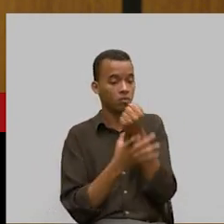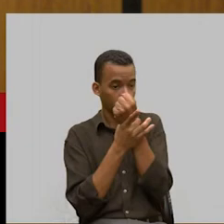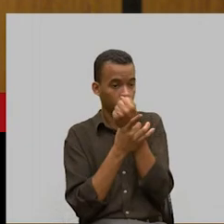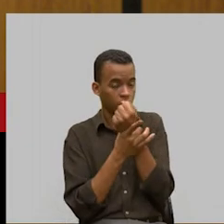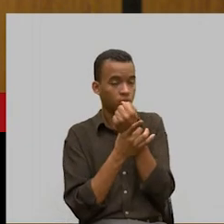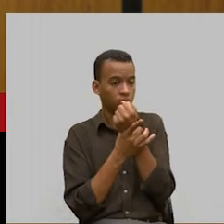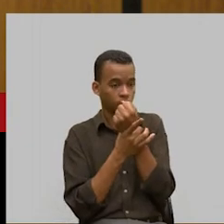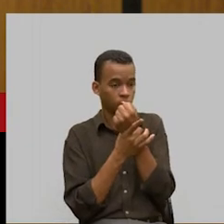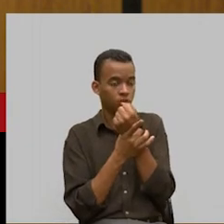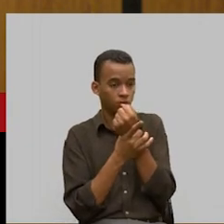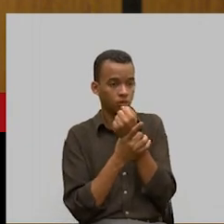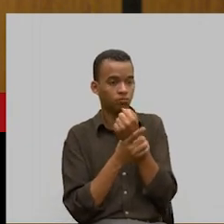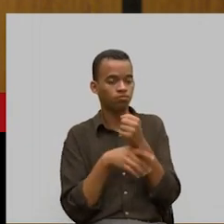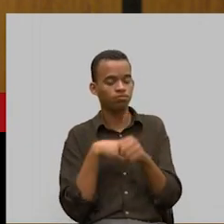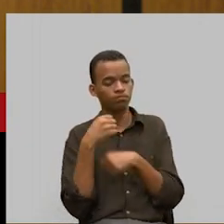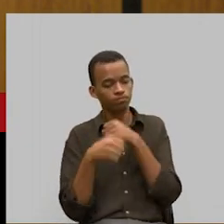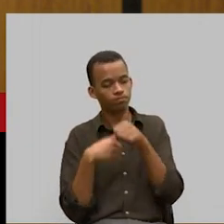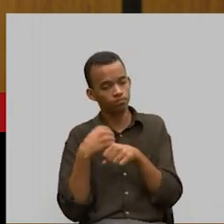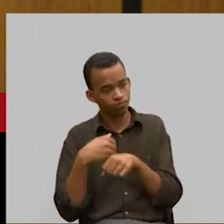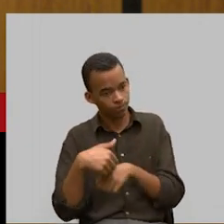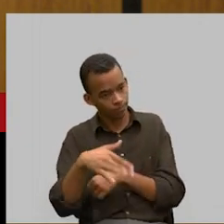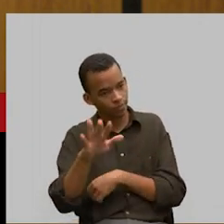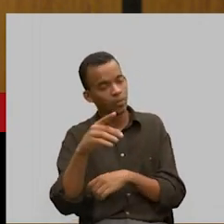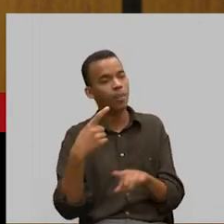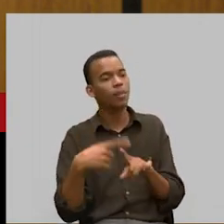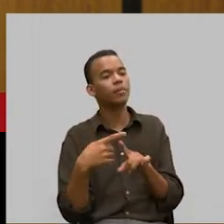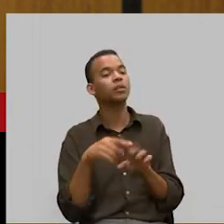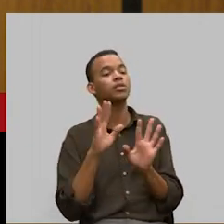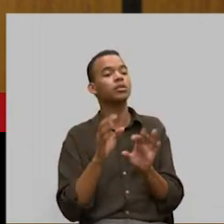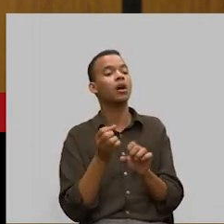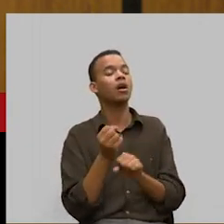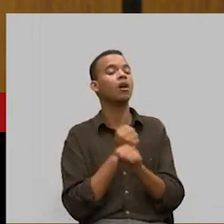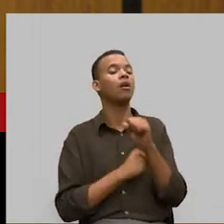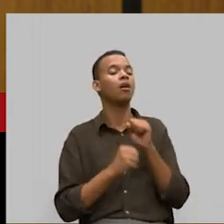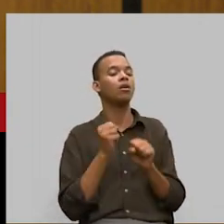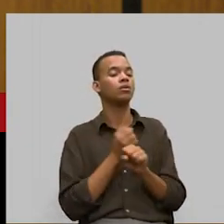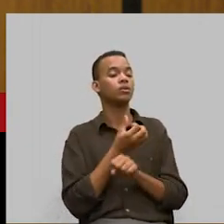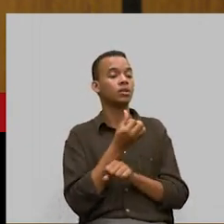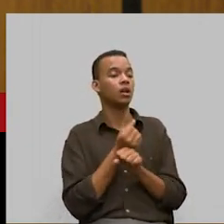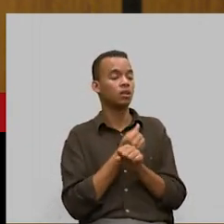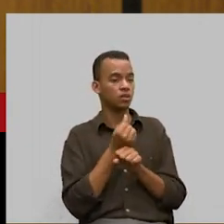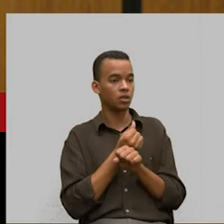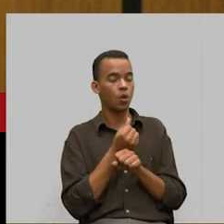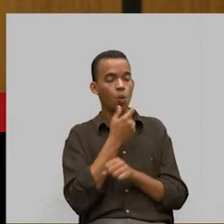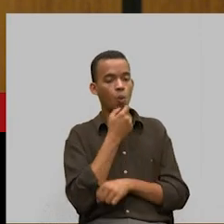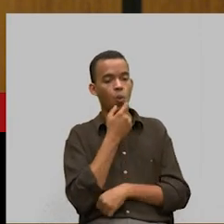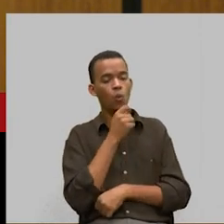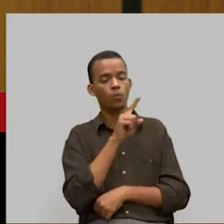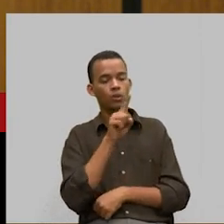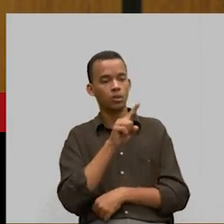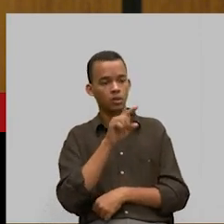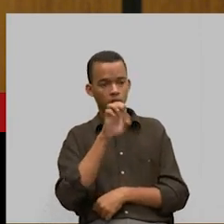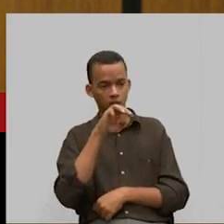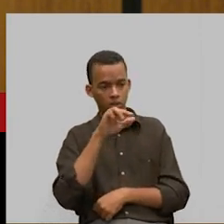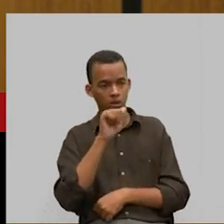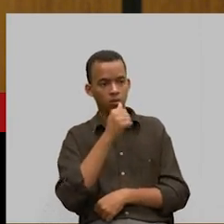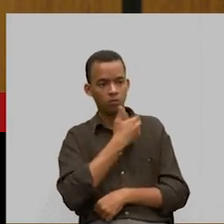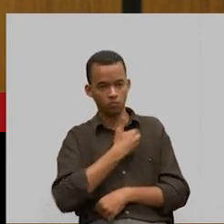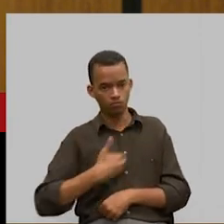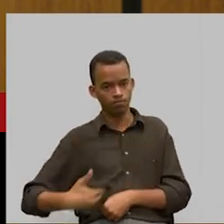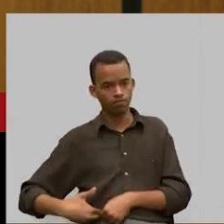fomos atendidos nos últimos 6 anos do governo Zema e nós não